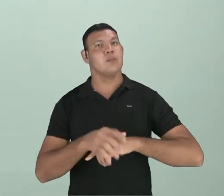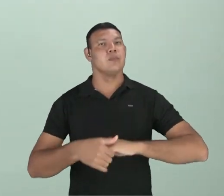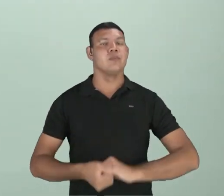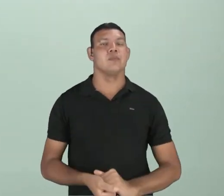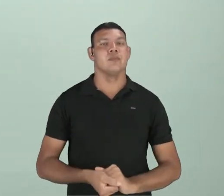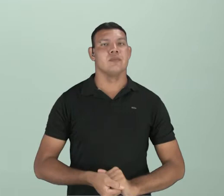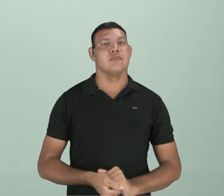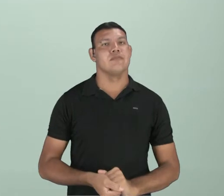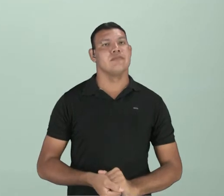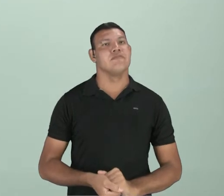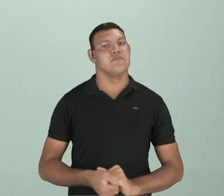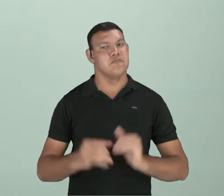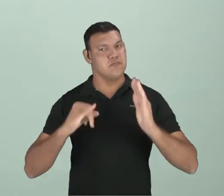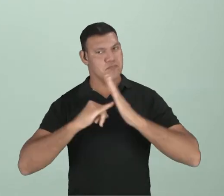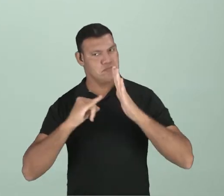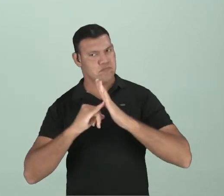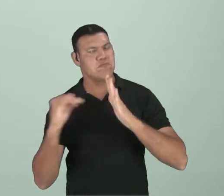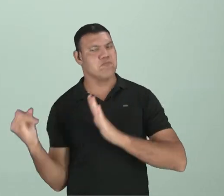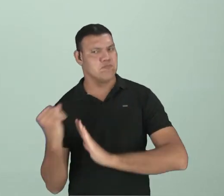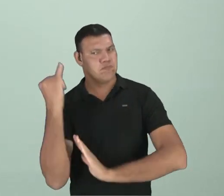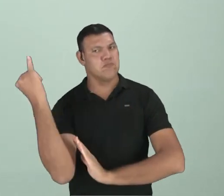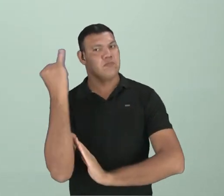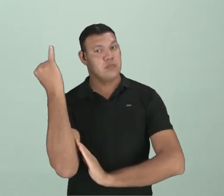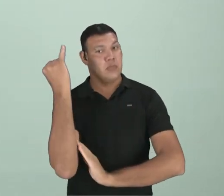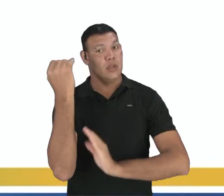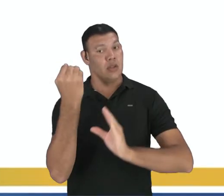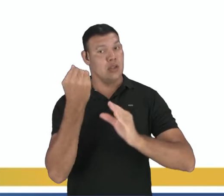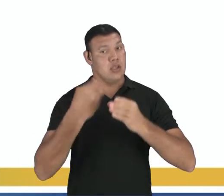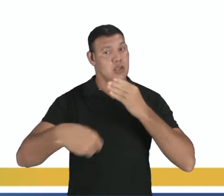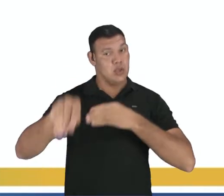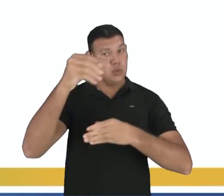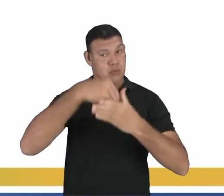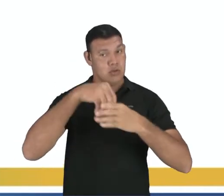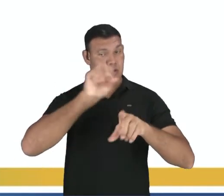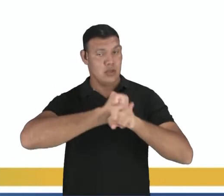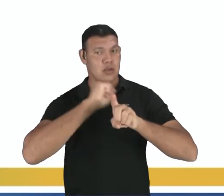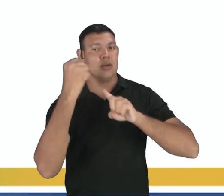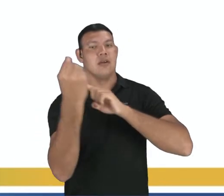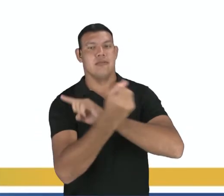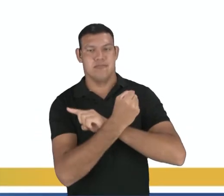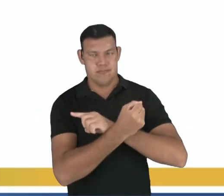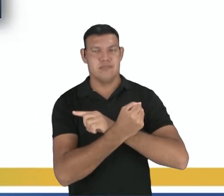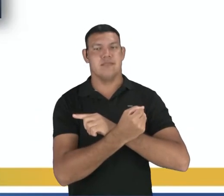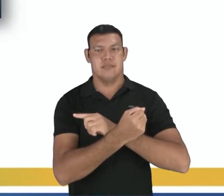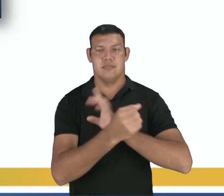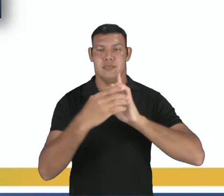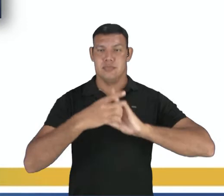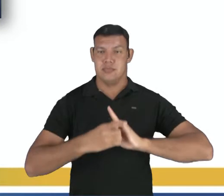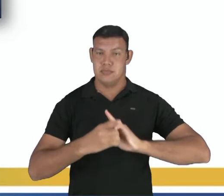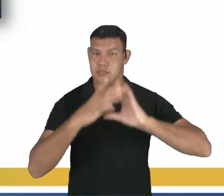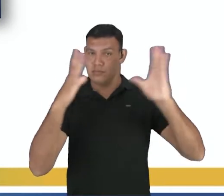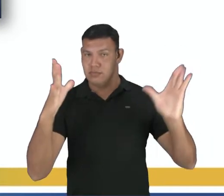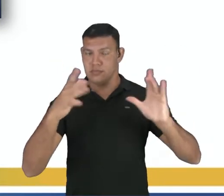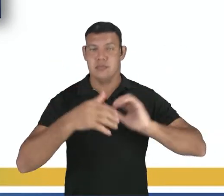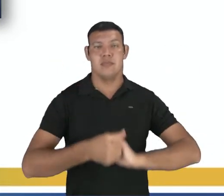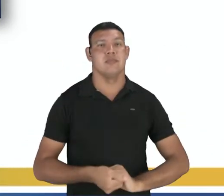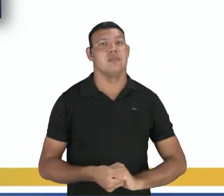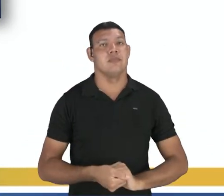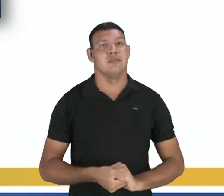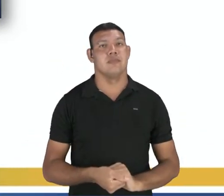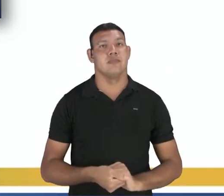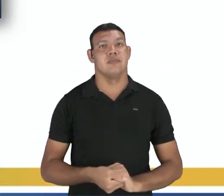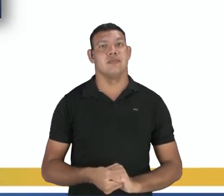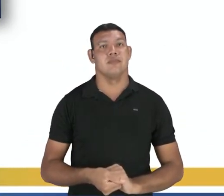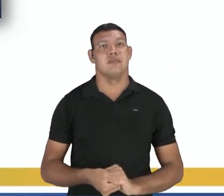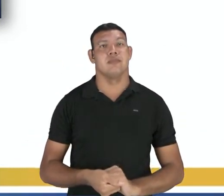são imprescindíveis, né, para que haja numa sociedade, de fato, um regime democrático. E aí nós